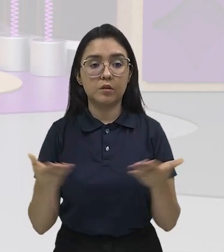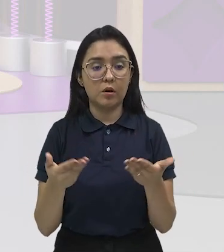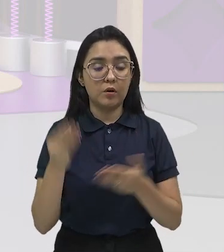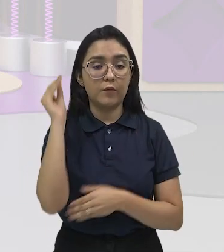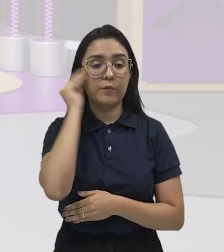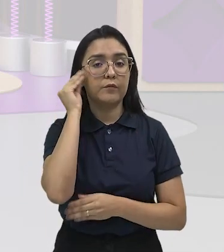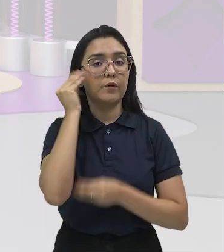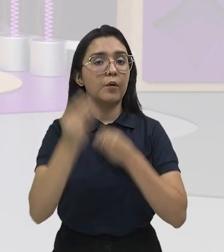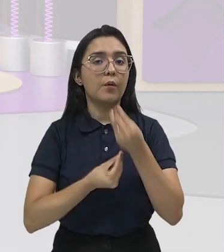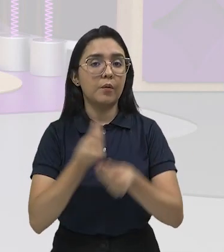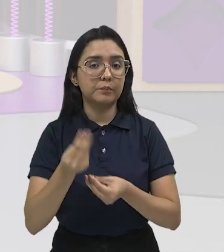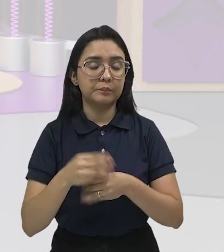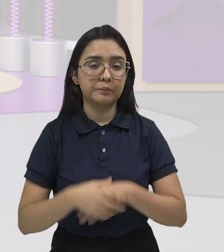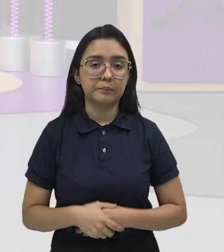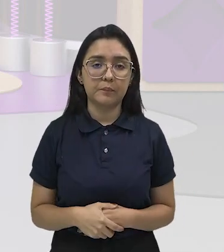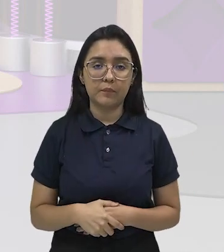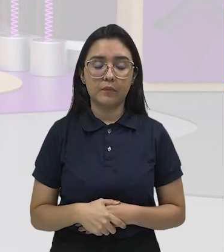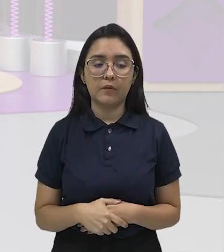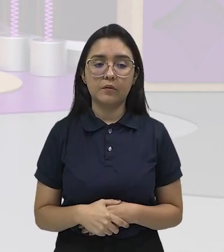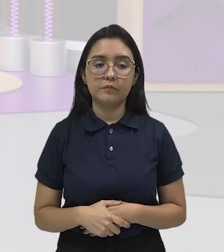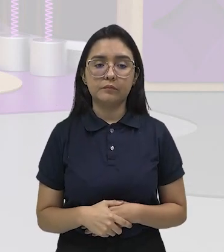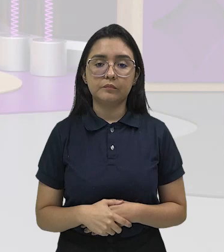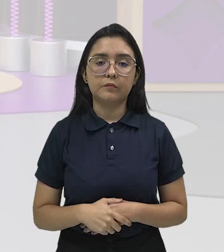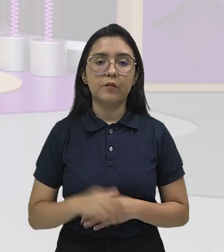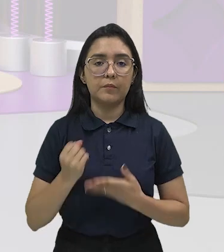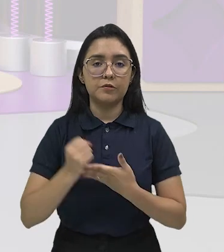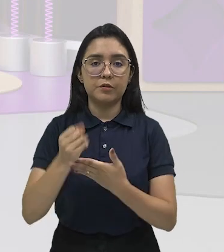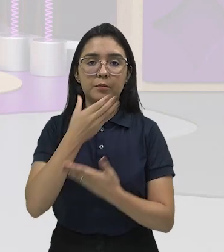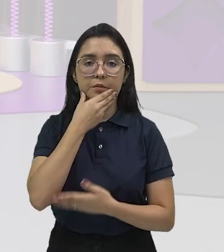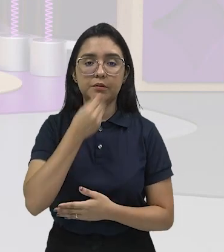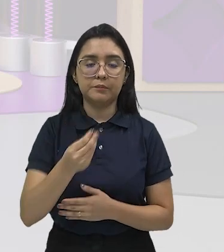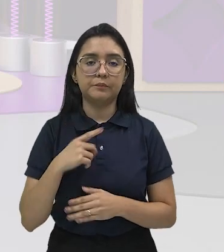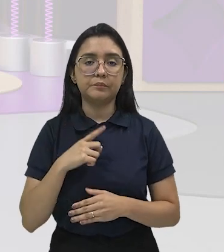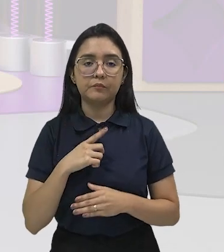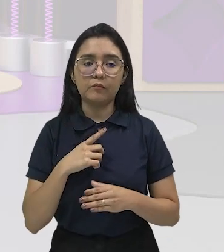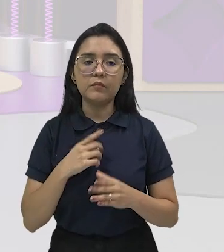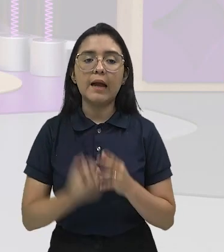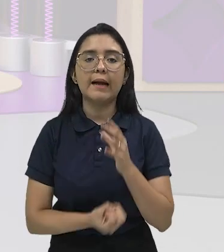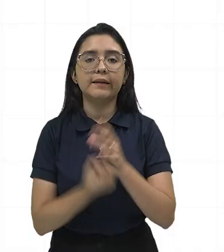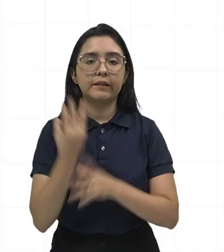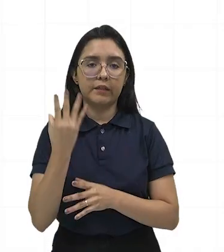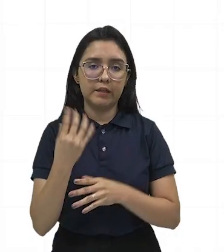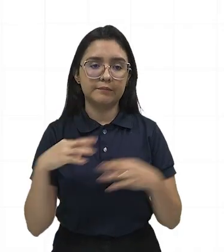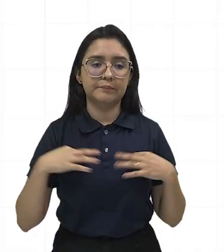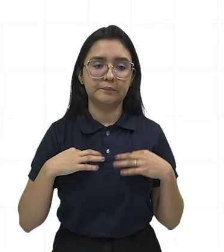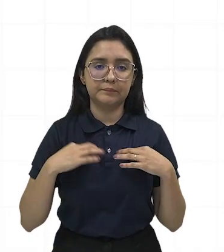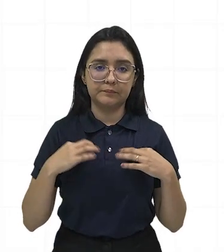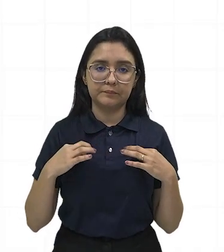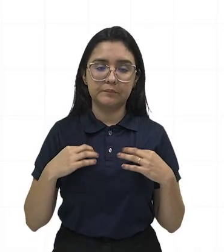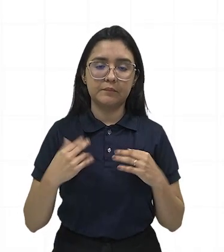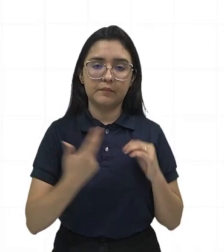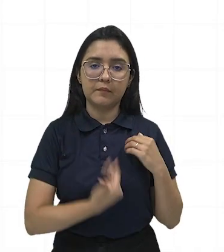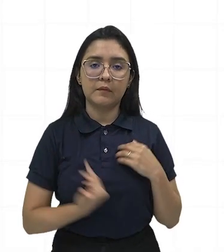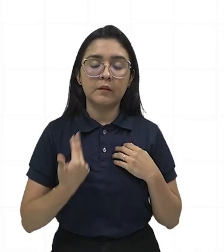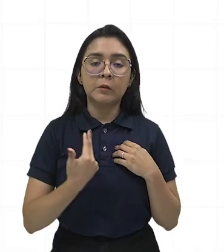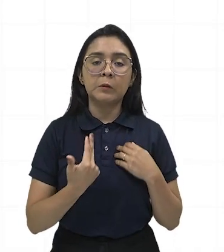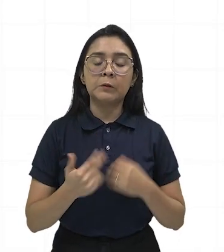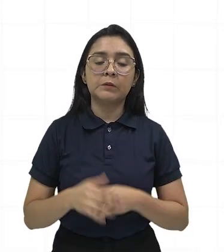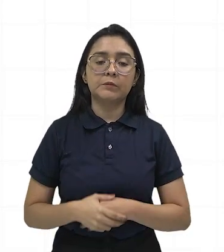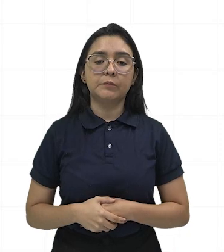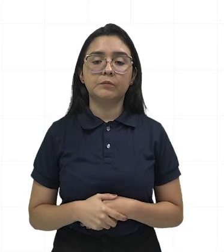ver como é que fica essa situação. Vamos ajudar o Richard, né, a compor essa situação. Vem comigo. Então, olha